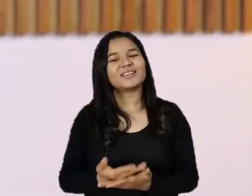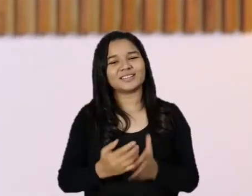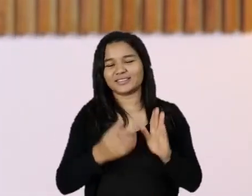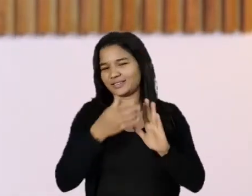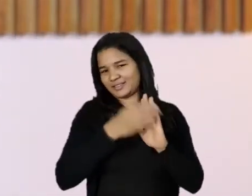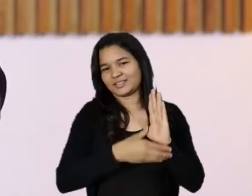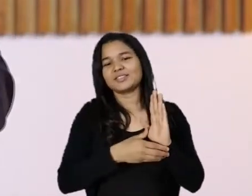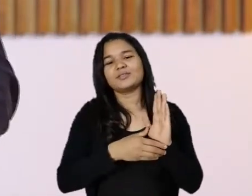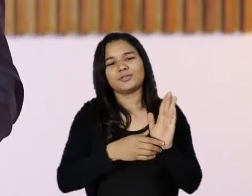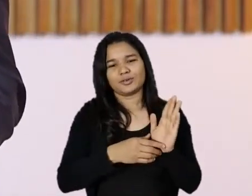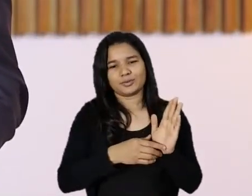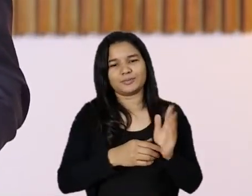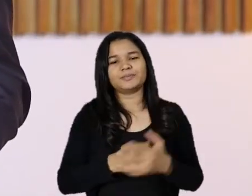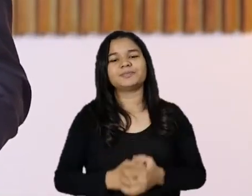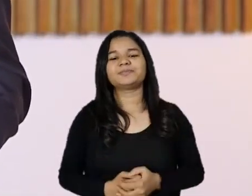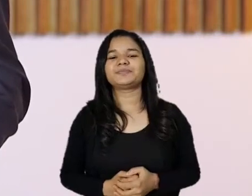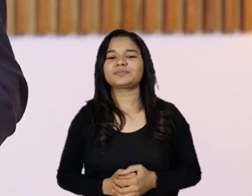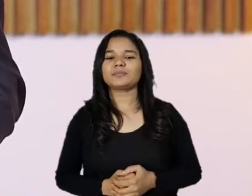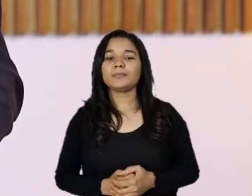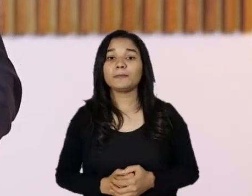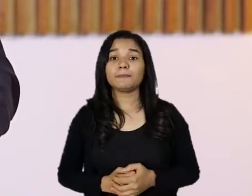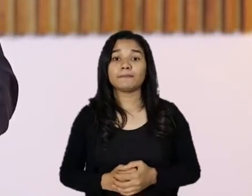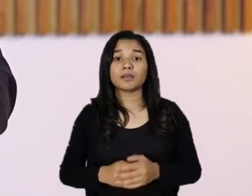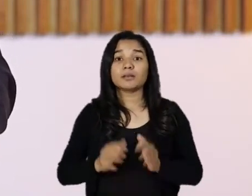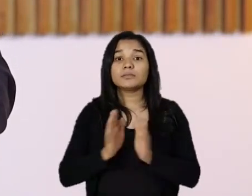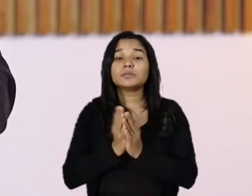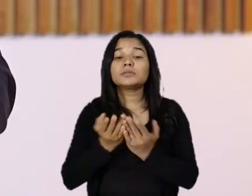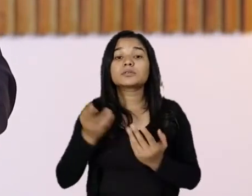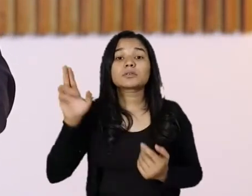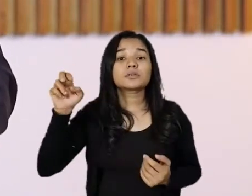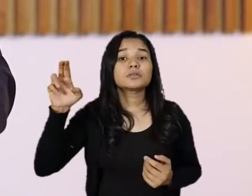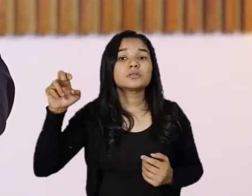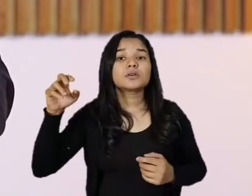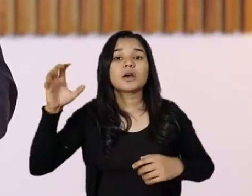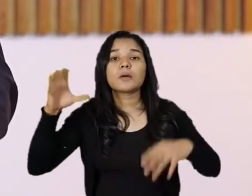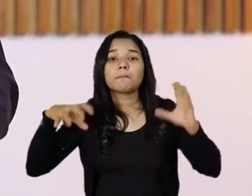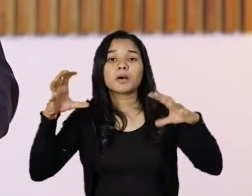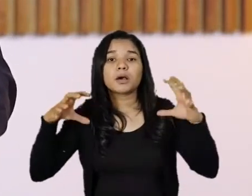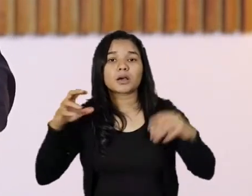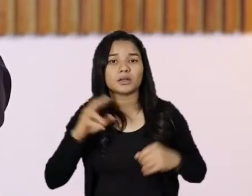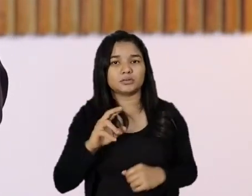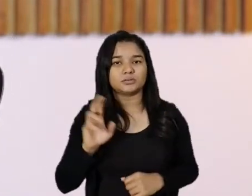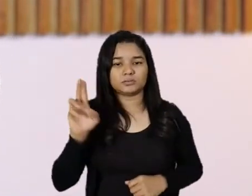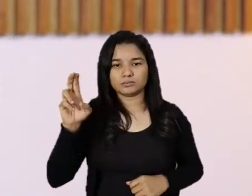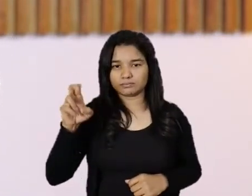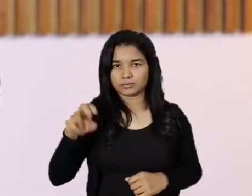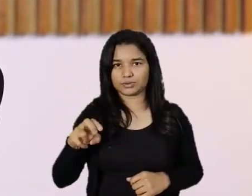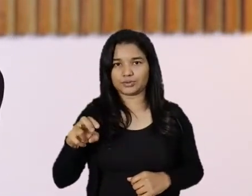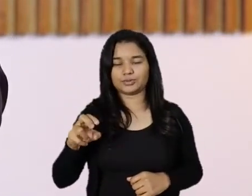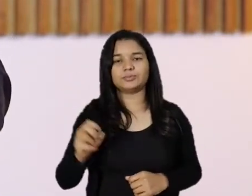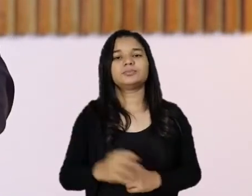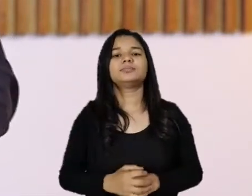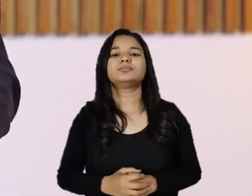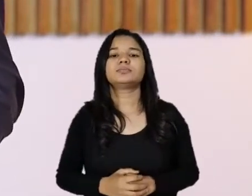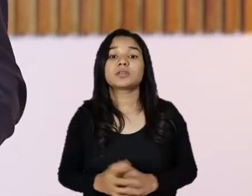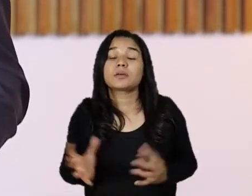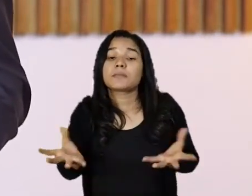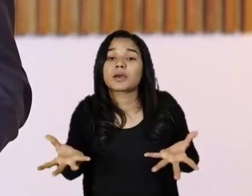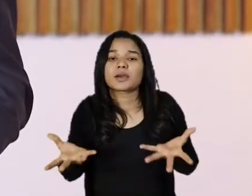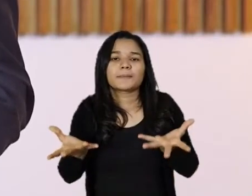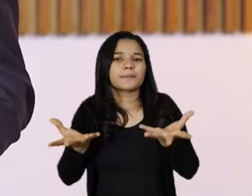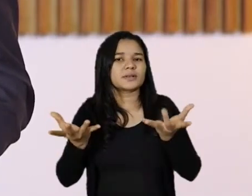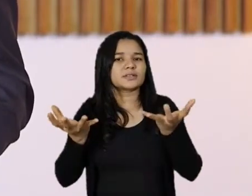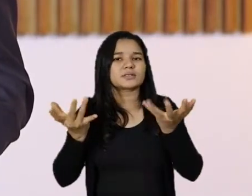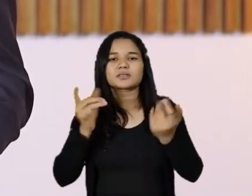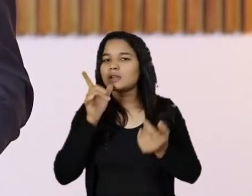chovido. Diz que havia um orvalho, havia uma forma de Deus regar a terra e fazer a vegetação crescer diferente da que